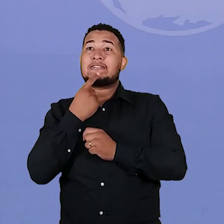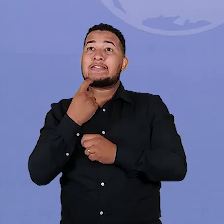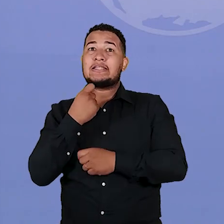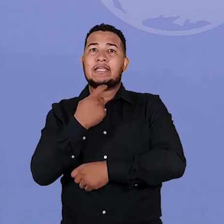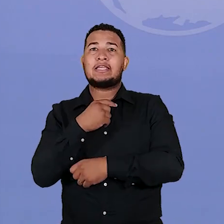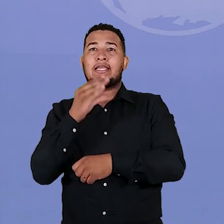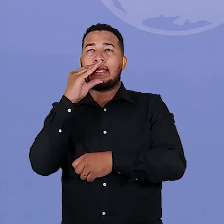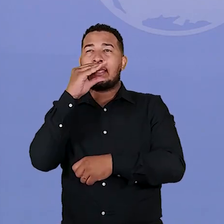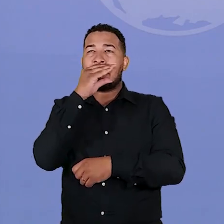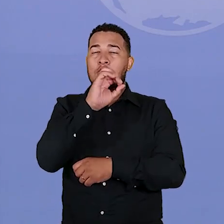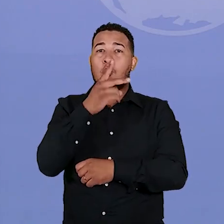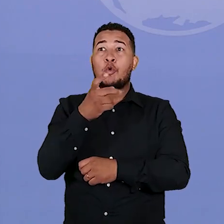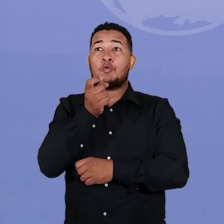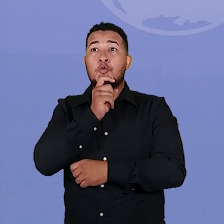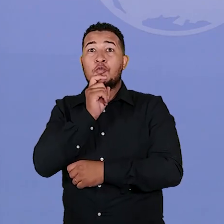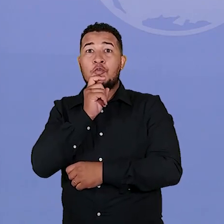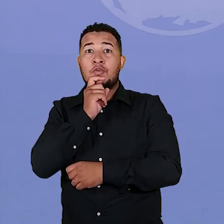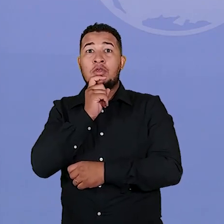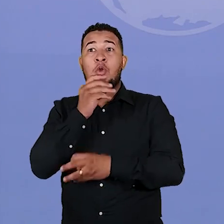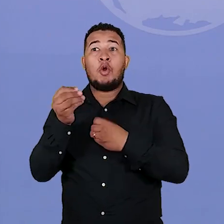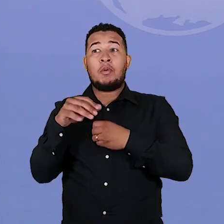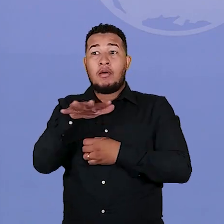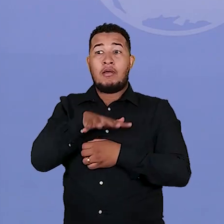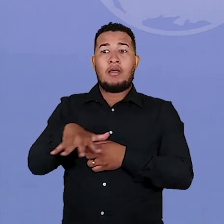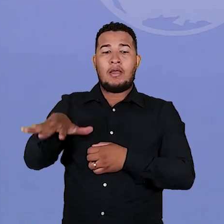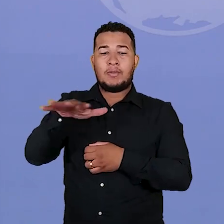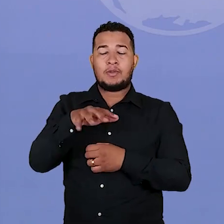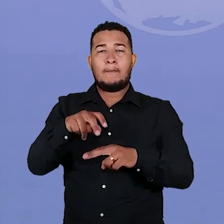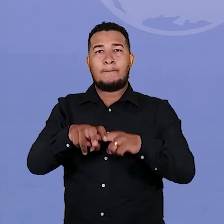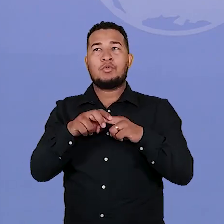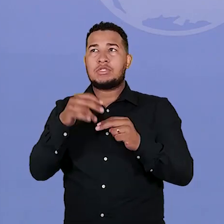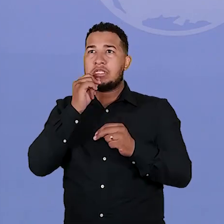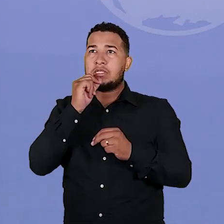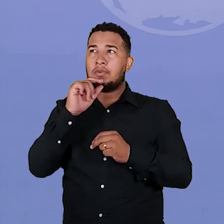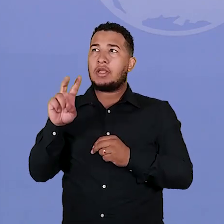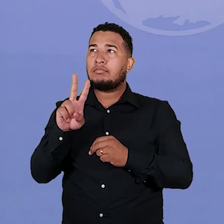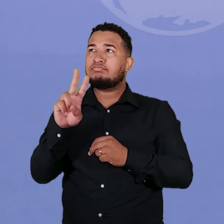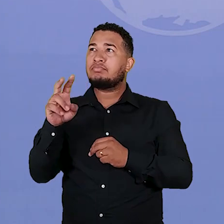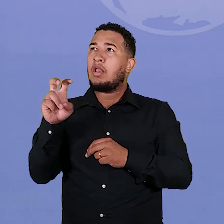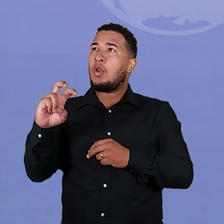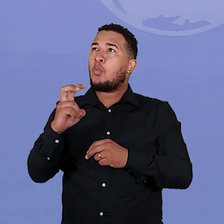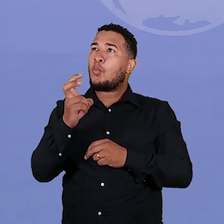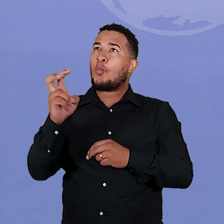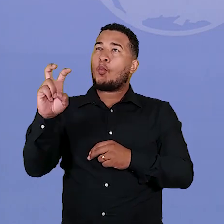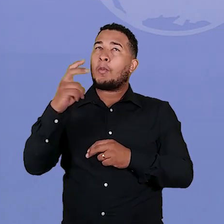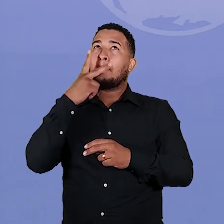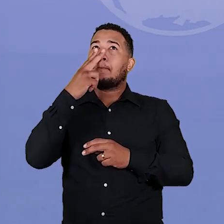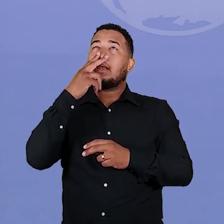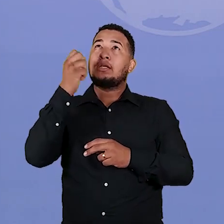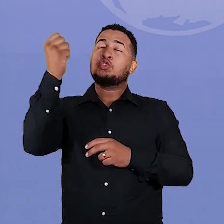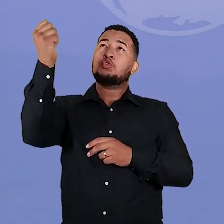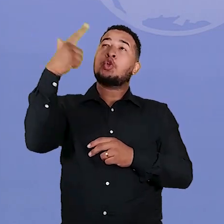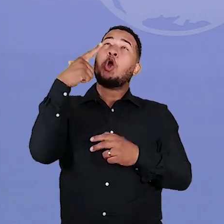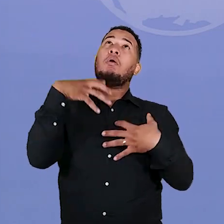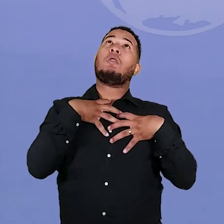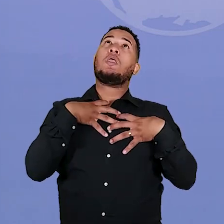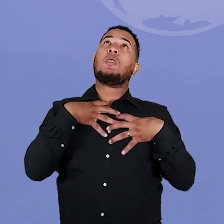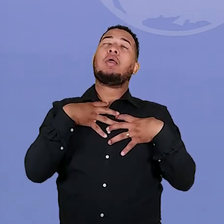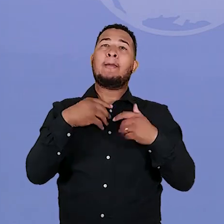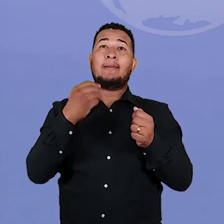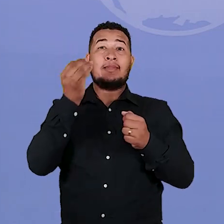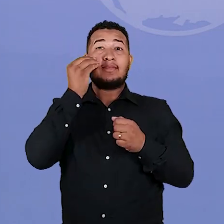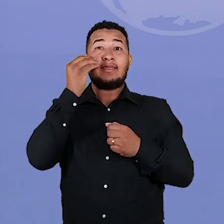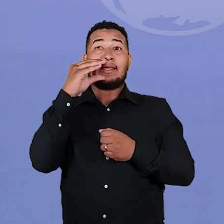seu sangue através do ambiente, tá? Então, por isso que você vê uma lagartixa, um lagarto lá na pedra, lá estirado